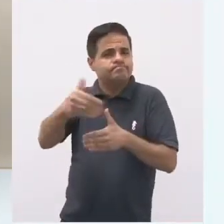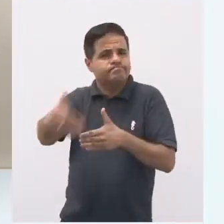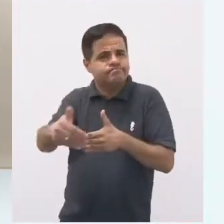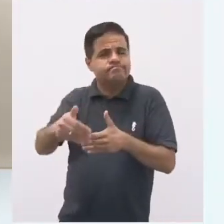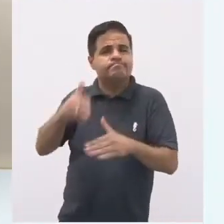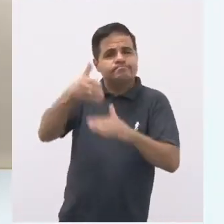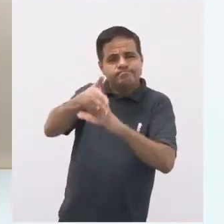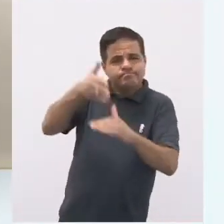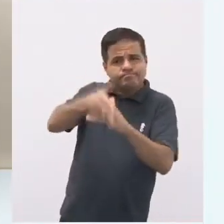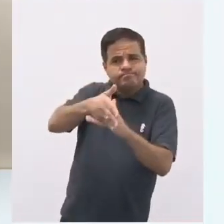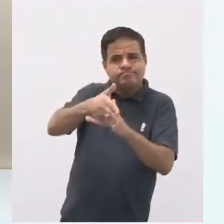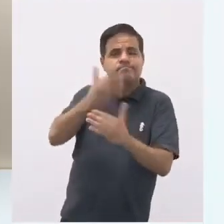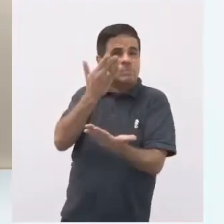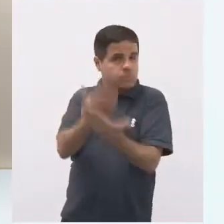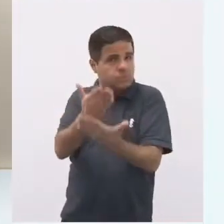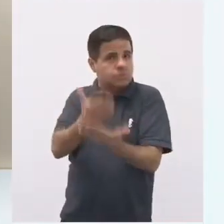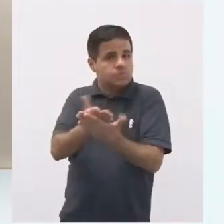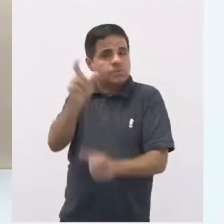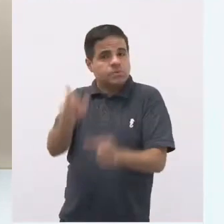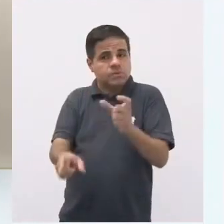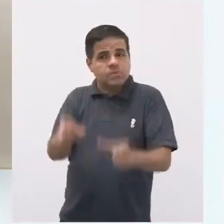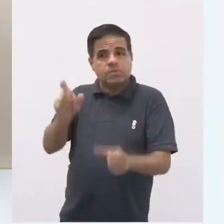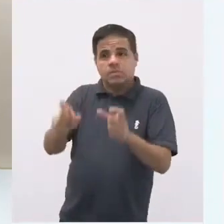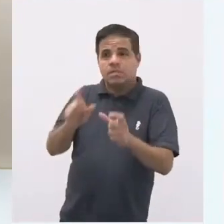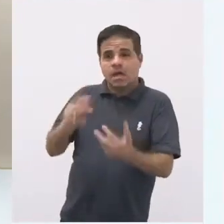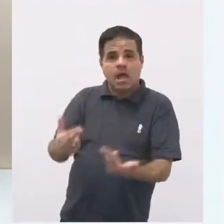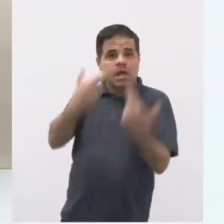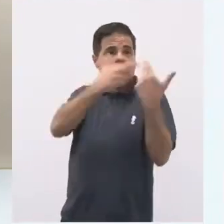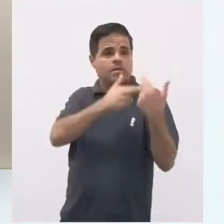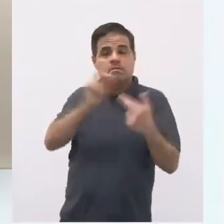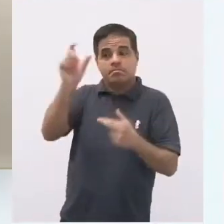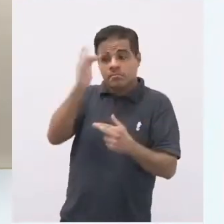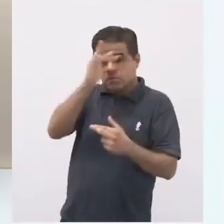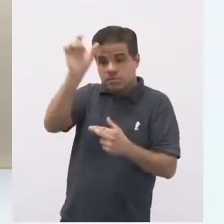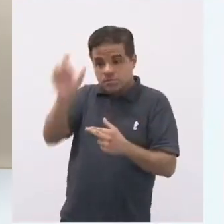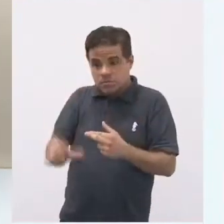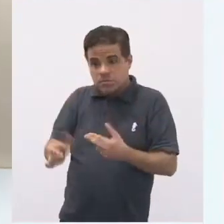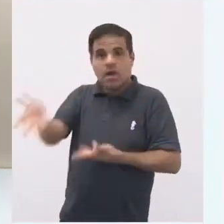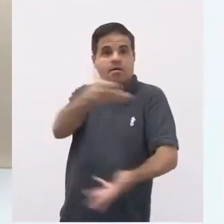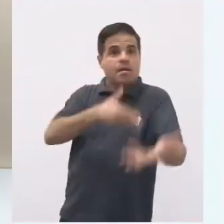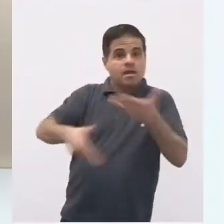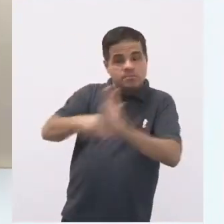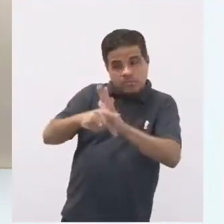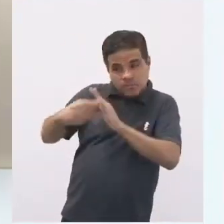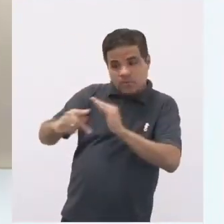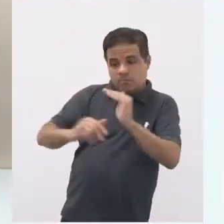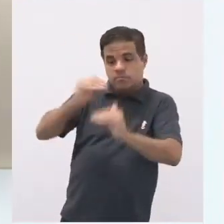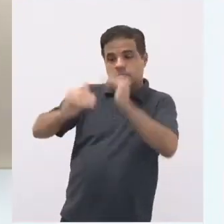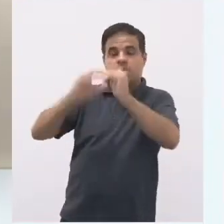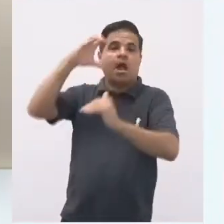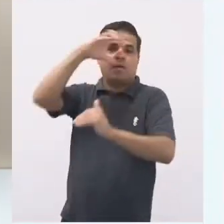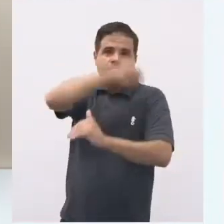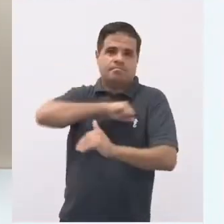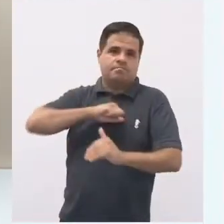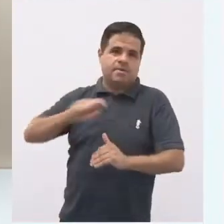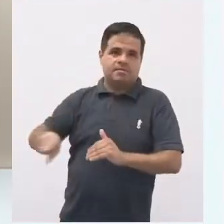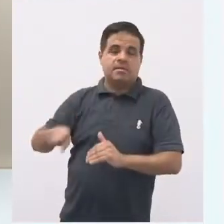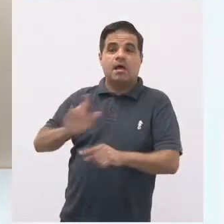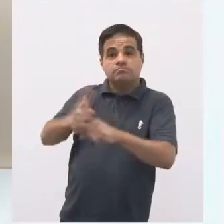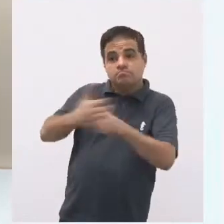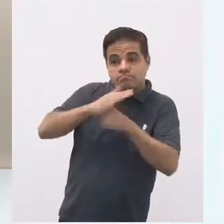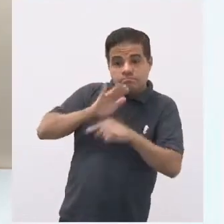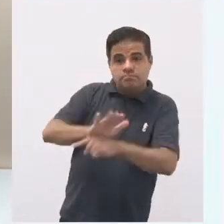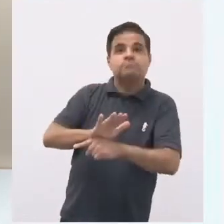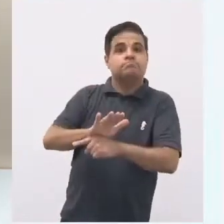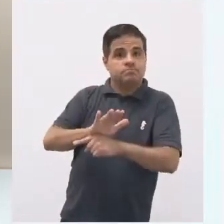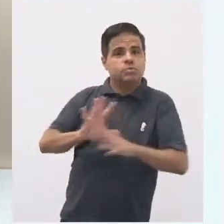a participação do estudante, a corresponsabilização desse estudante em relação ao seu próprio processo de aprendizagem, a